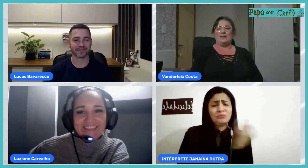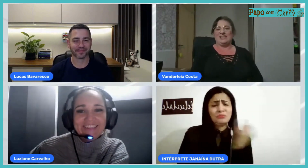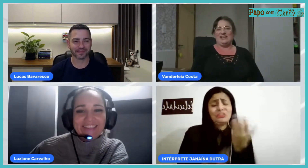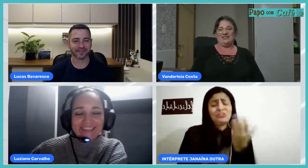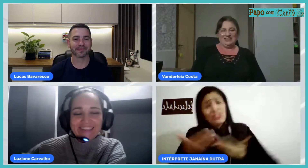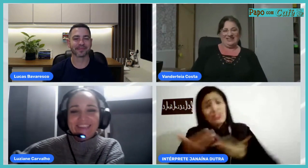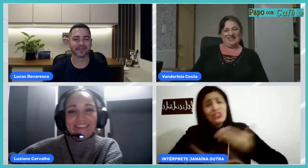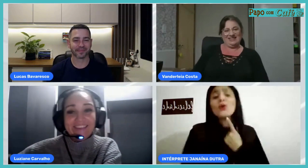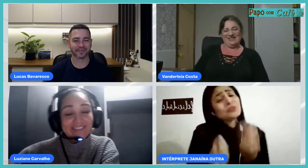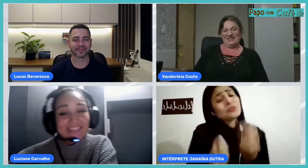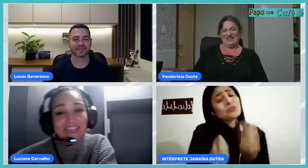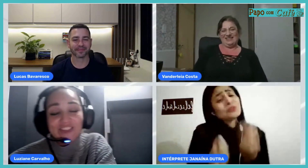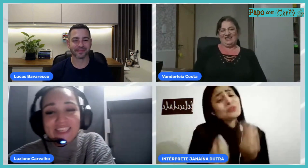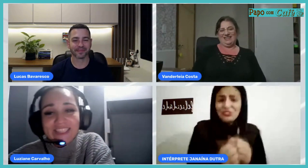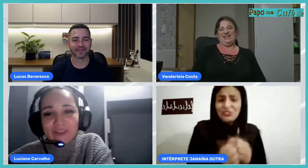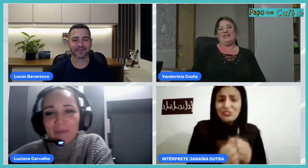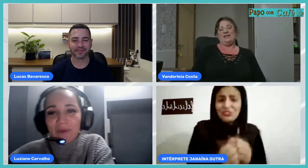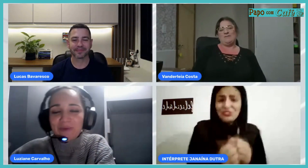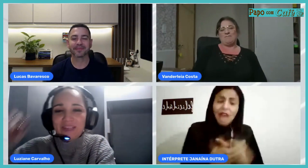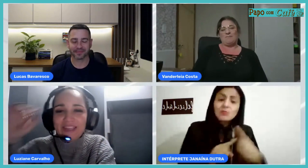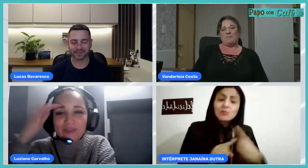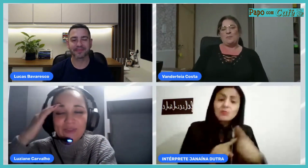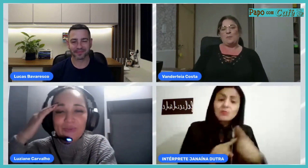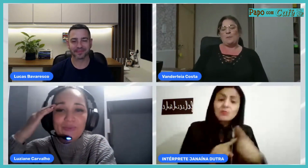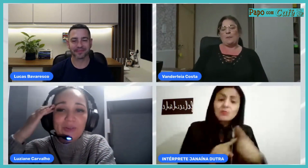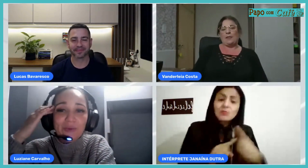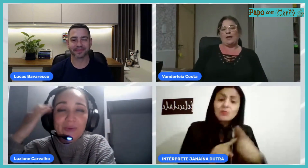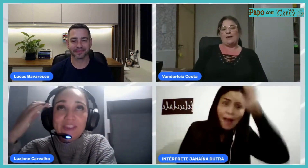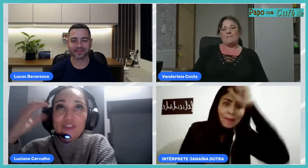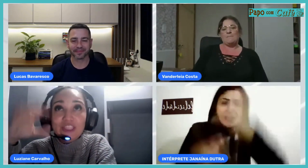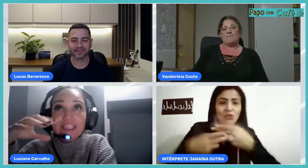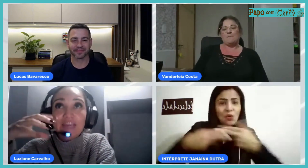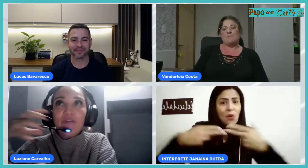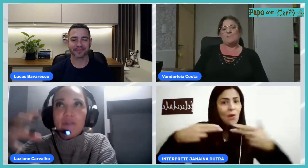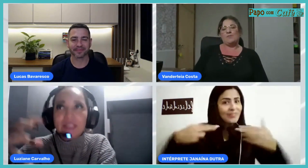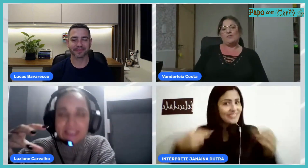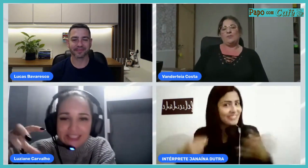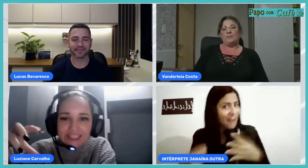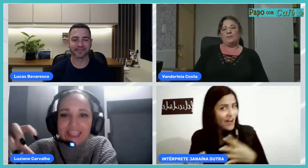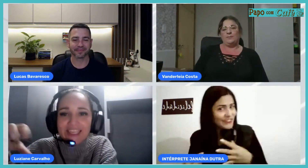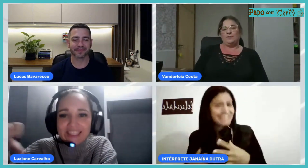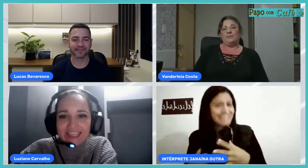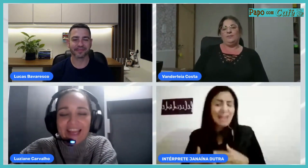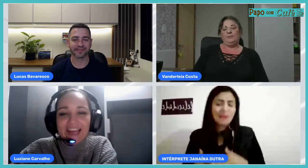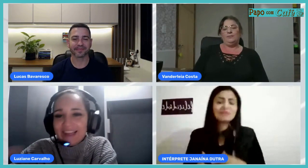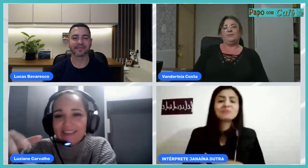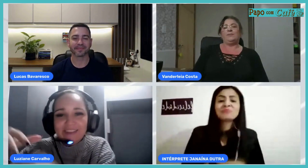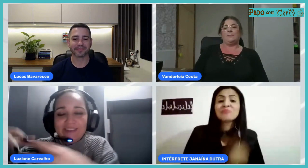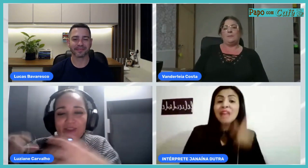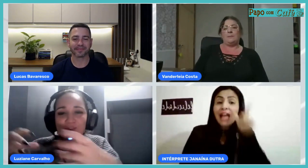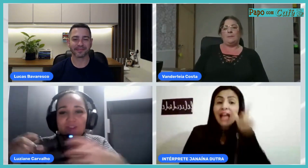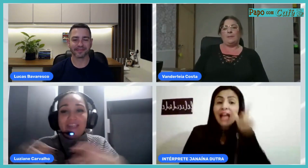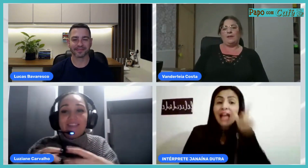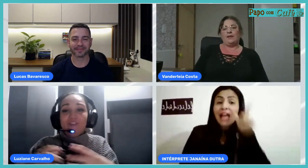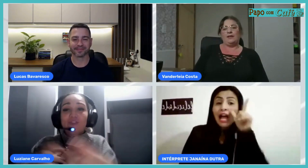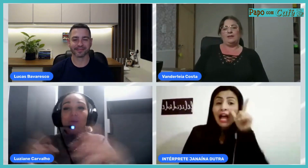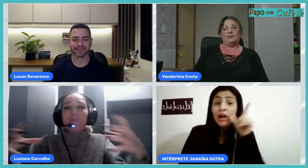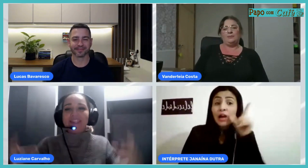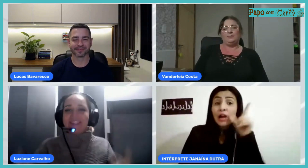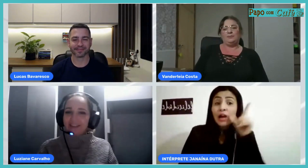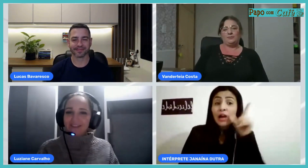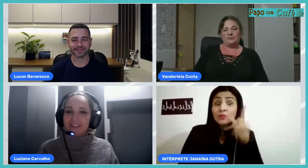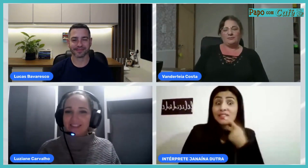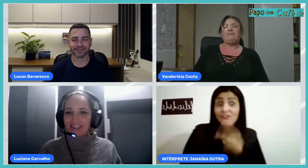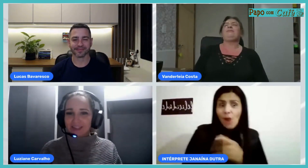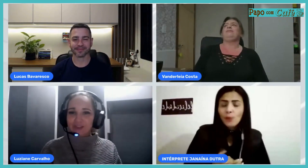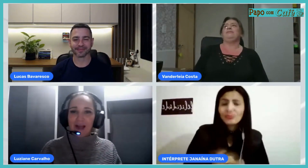aprende alguma coisa nova. É verdade, trazendo um pouco, né, do que tu falou, de não conhecer, né,